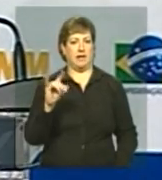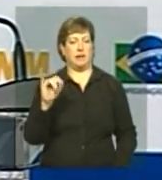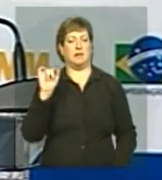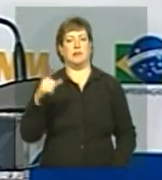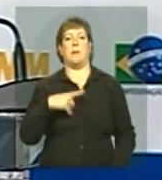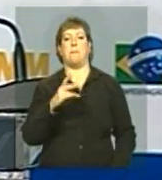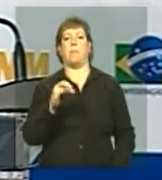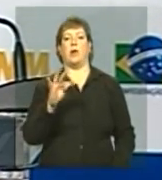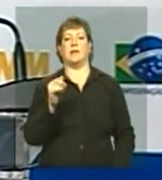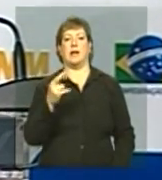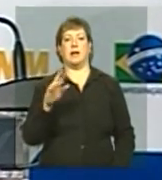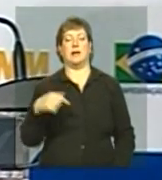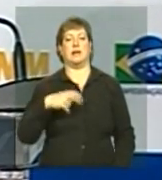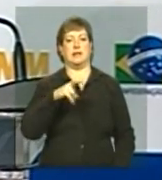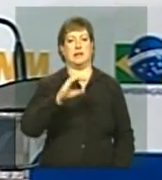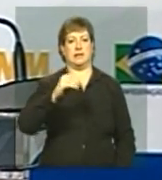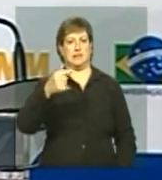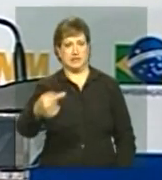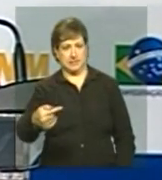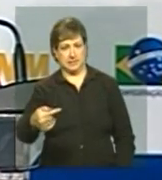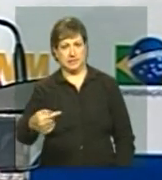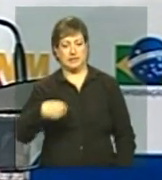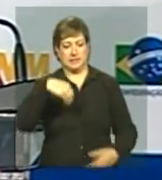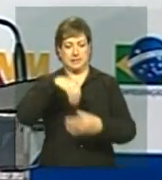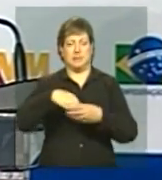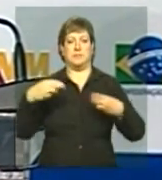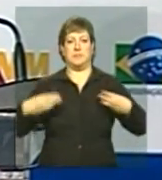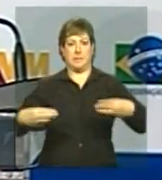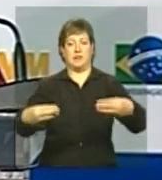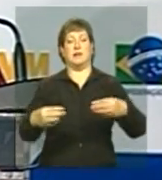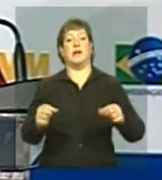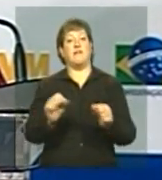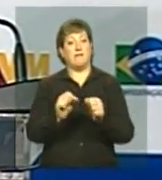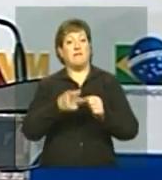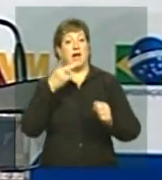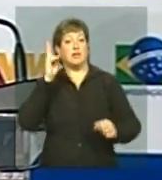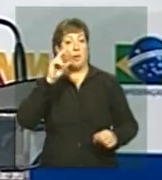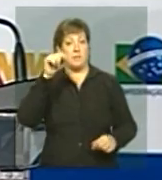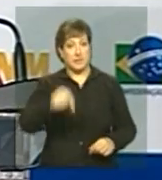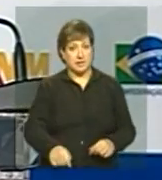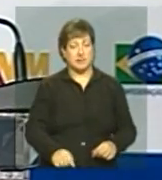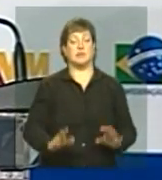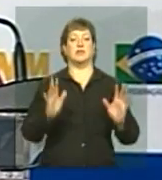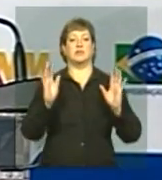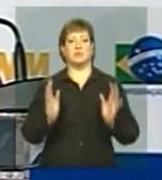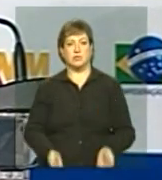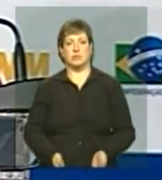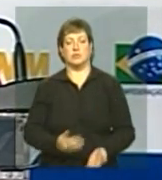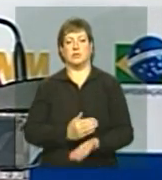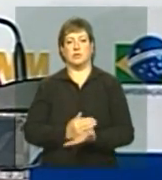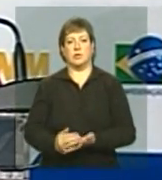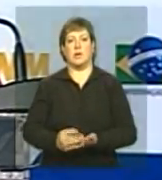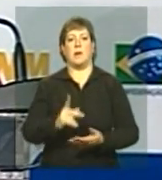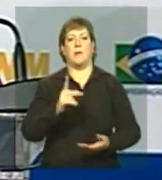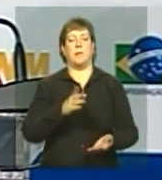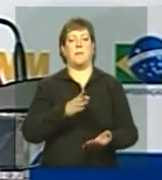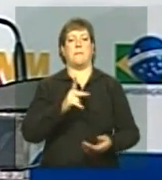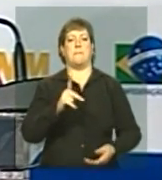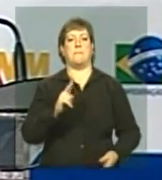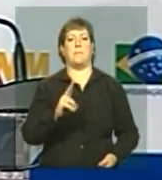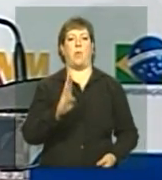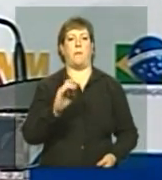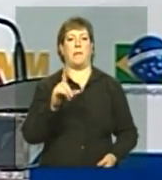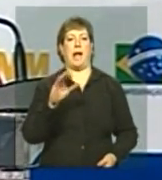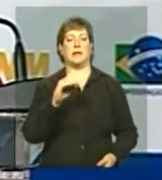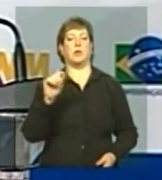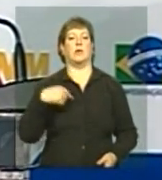Interministerial 507, que trata dessa simplificação, foram tomadas com a publicação desta mudança hoje